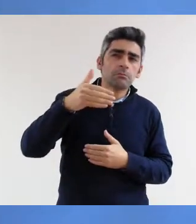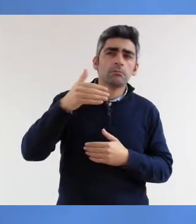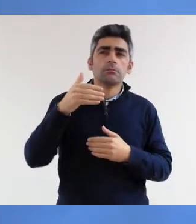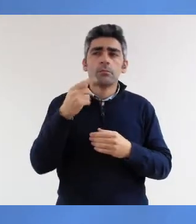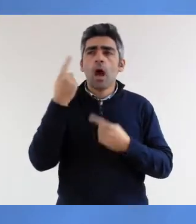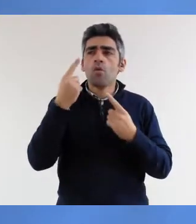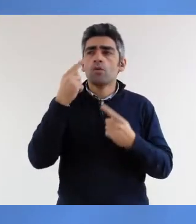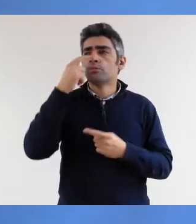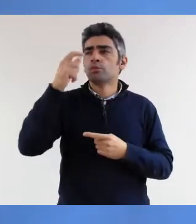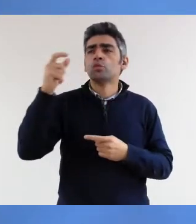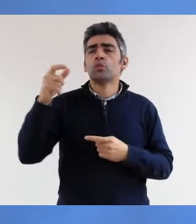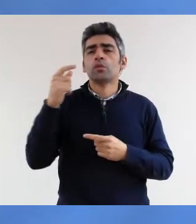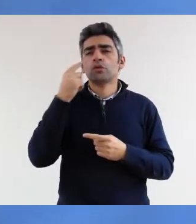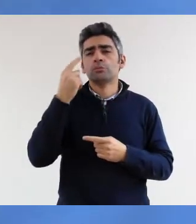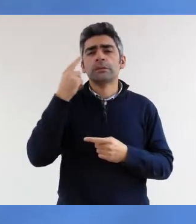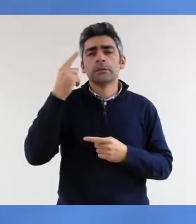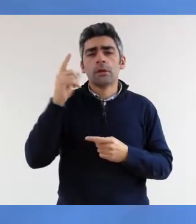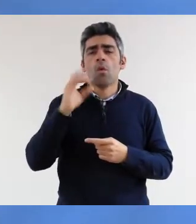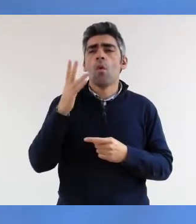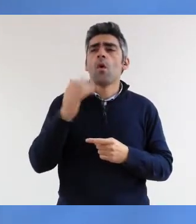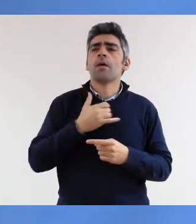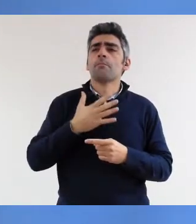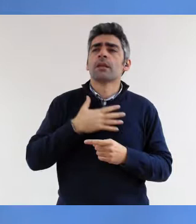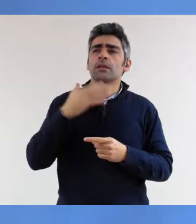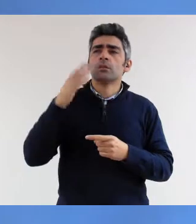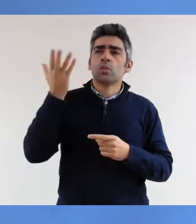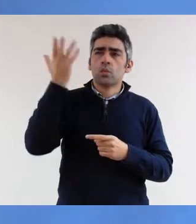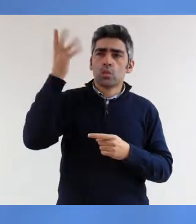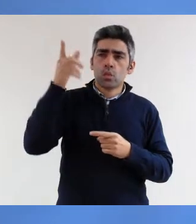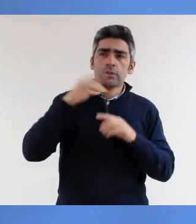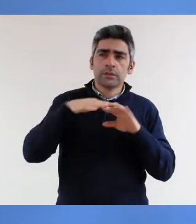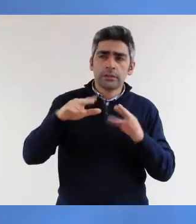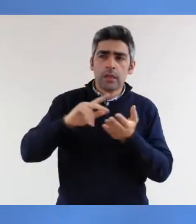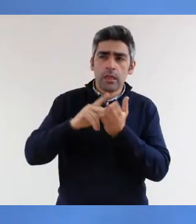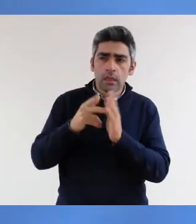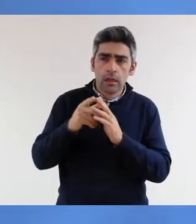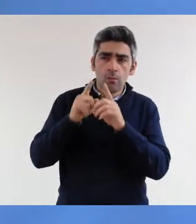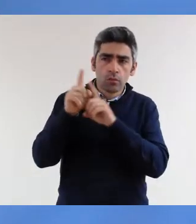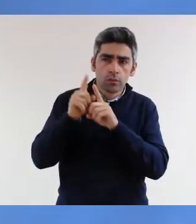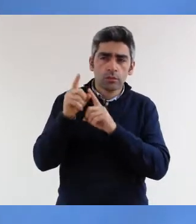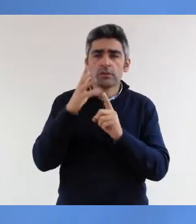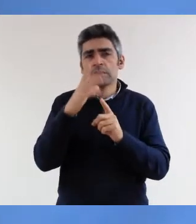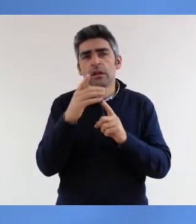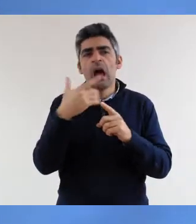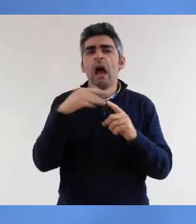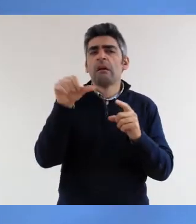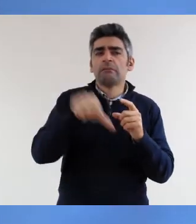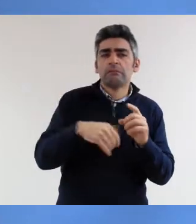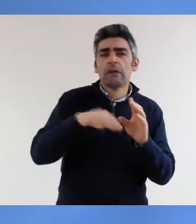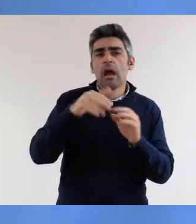até previsões de qualificados especialistas credenciados instituições científicas